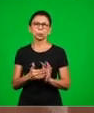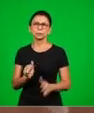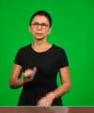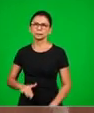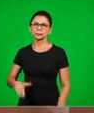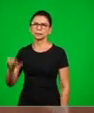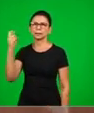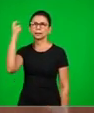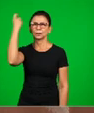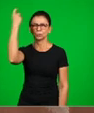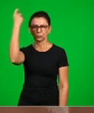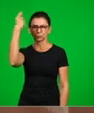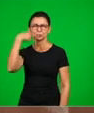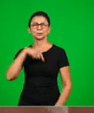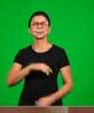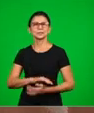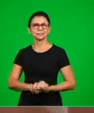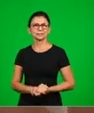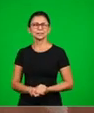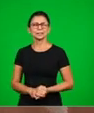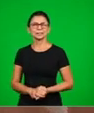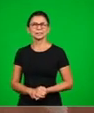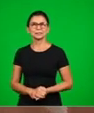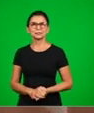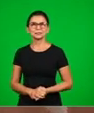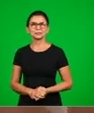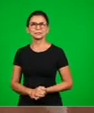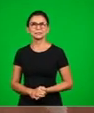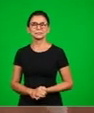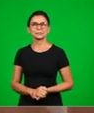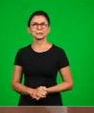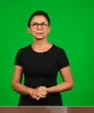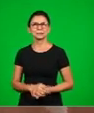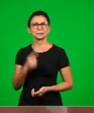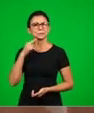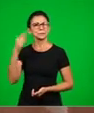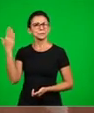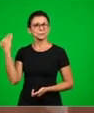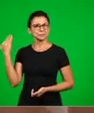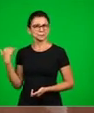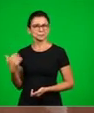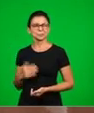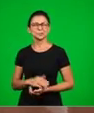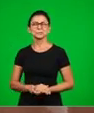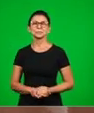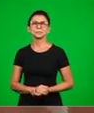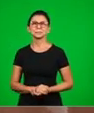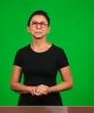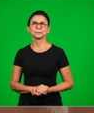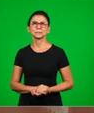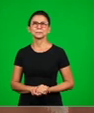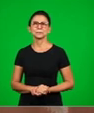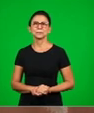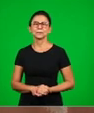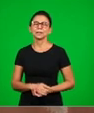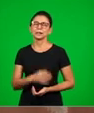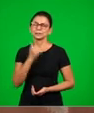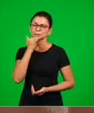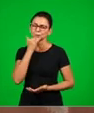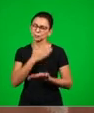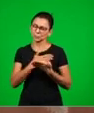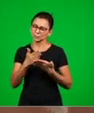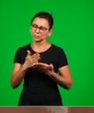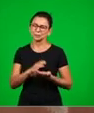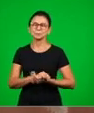adultos que estiveram conosco no final da última semana, aliás, no começo, podemos até dizer,